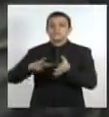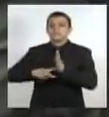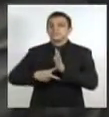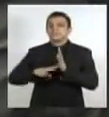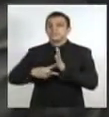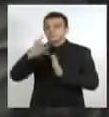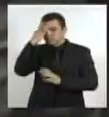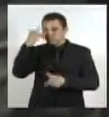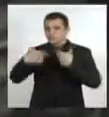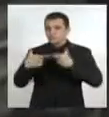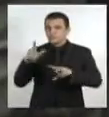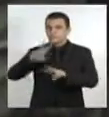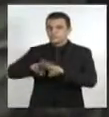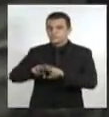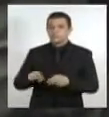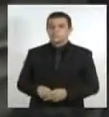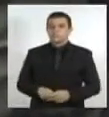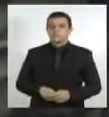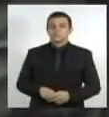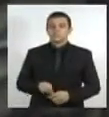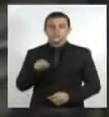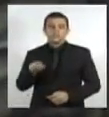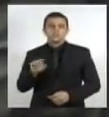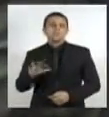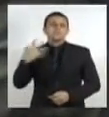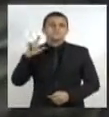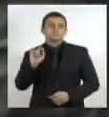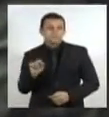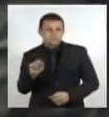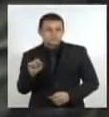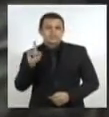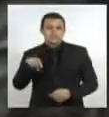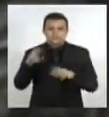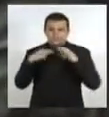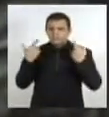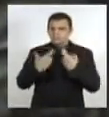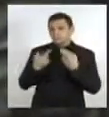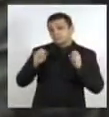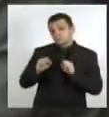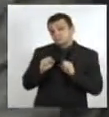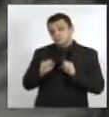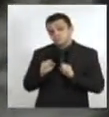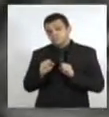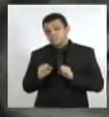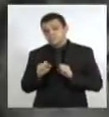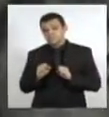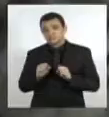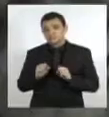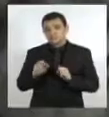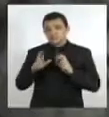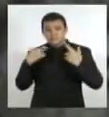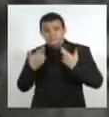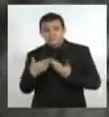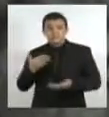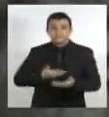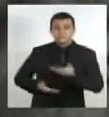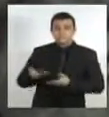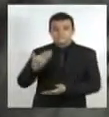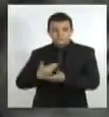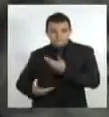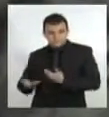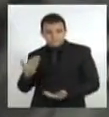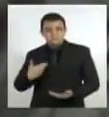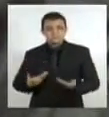de passagem, que ali naquele momento era uma reunião até certo ponto de confraternização e